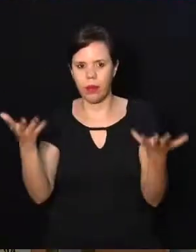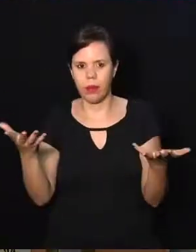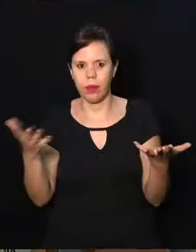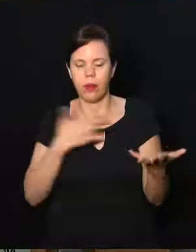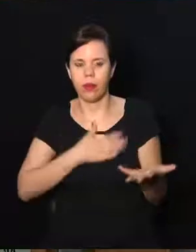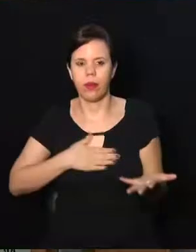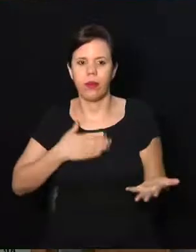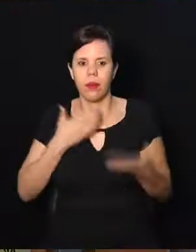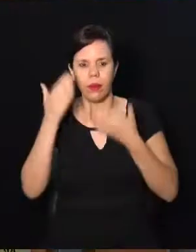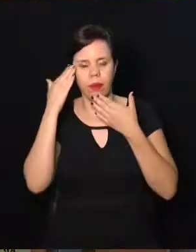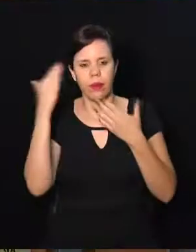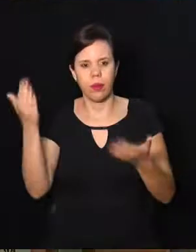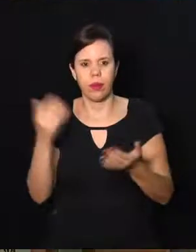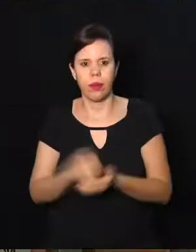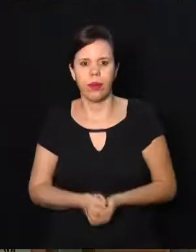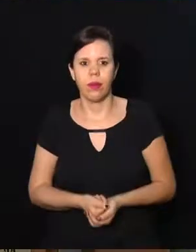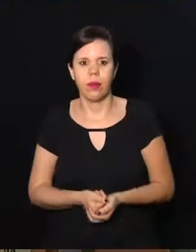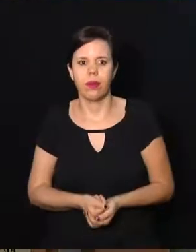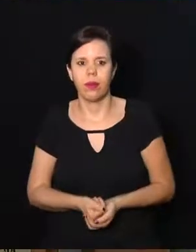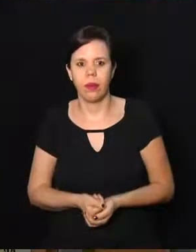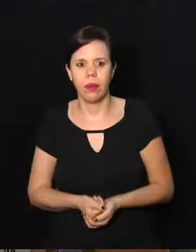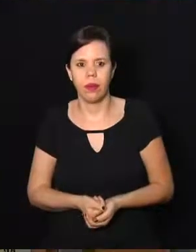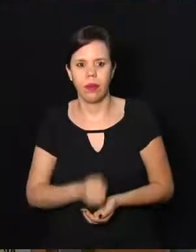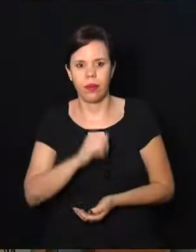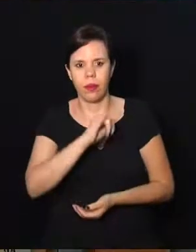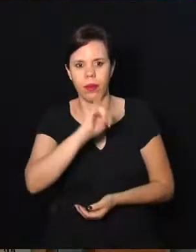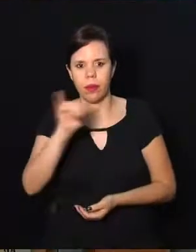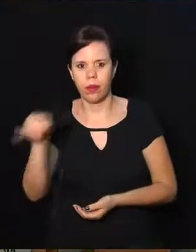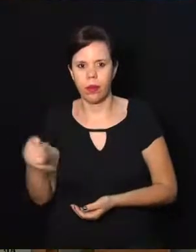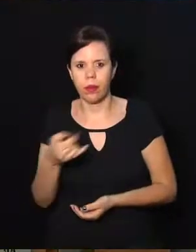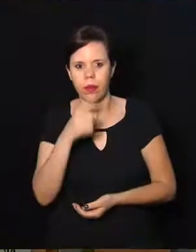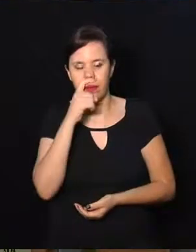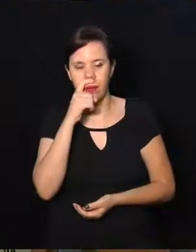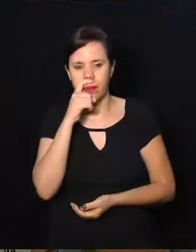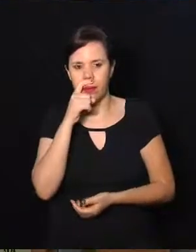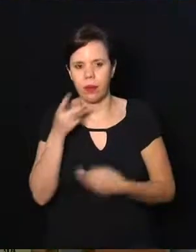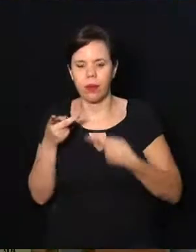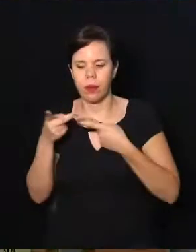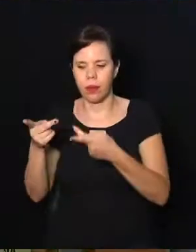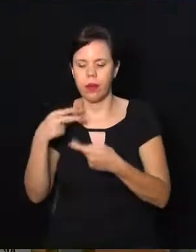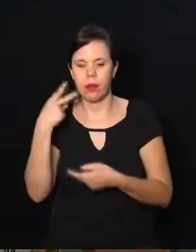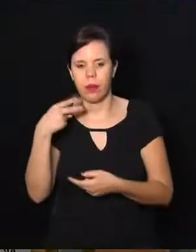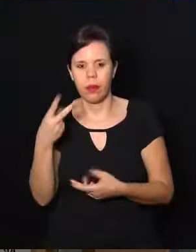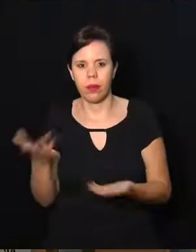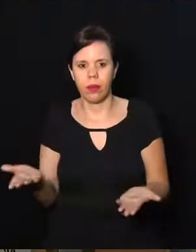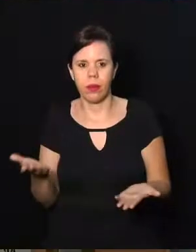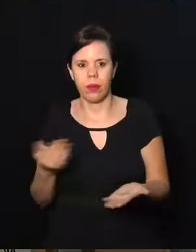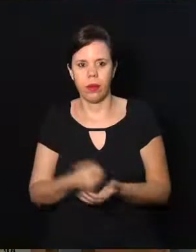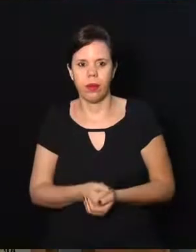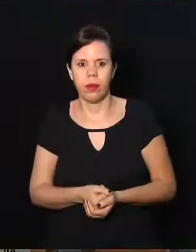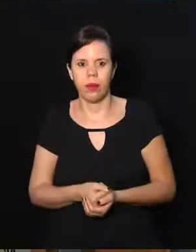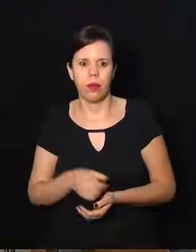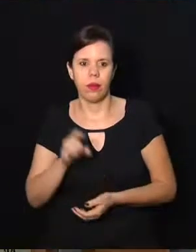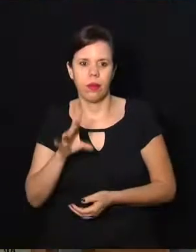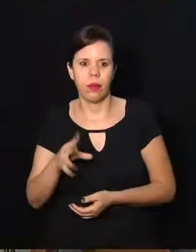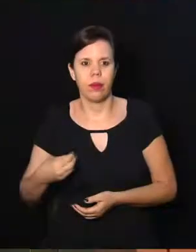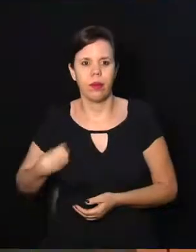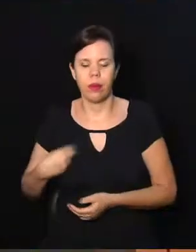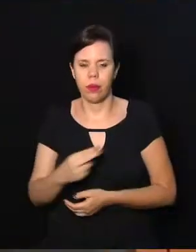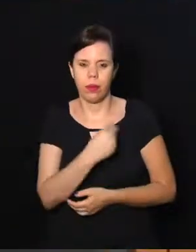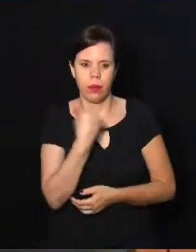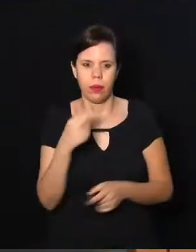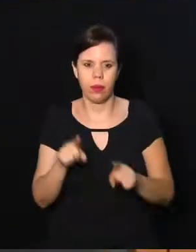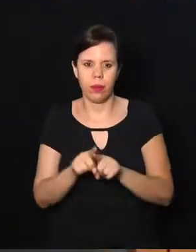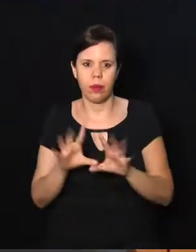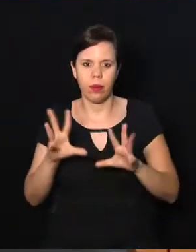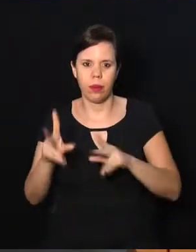Gostaria de agradecer ao Jorge Schneider por esse convite. Eu estou aqui não somente em meu nome, mas